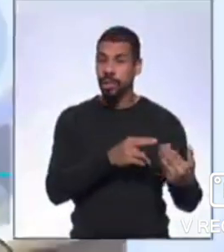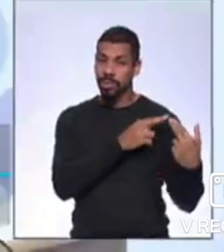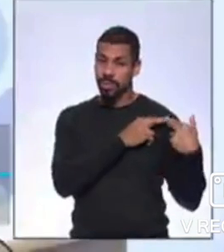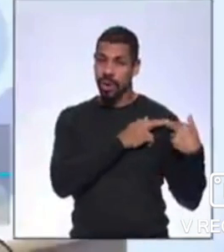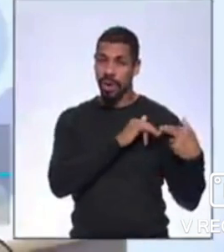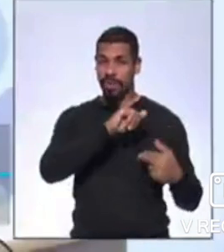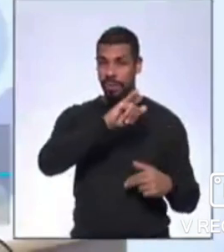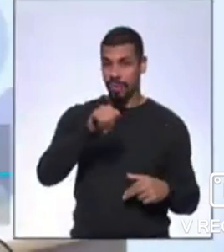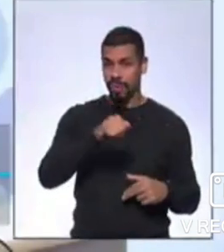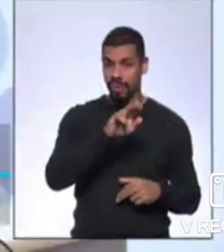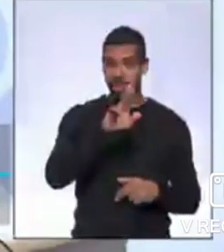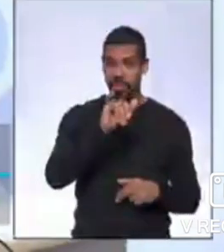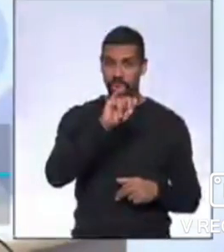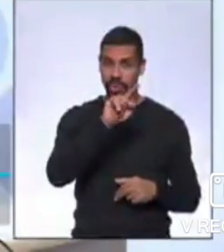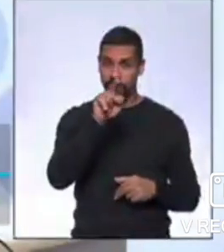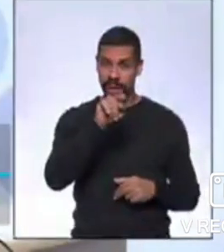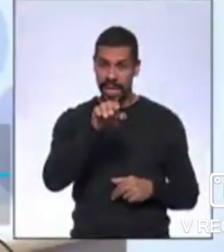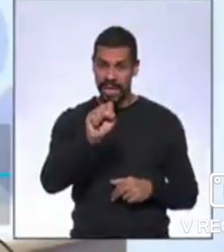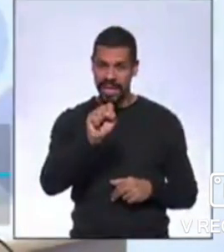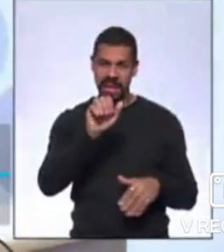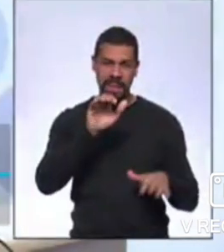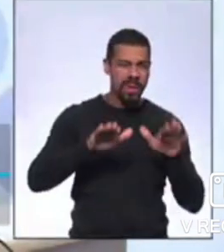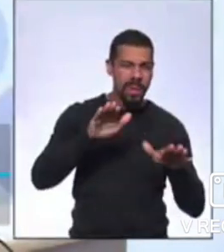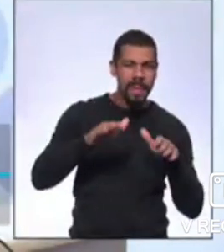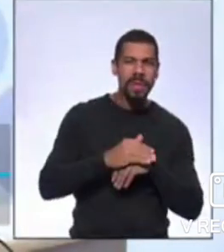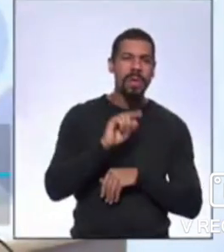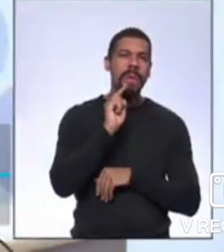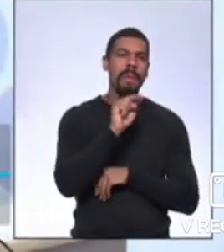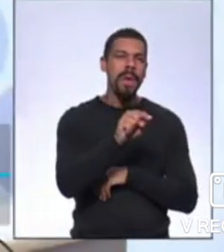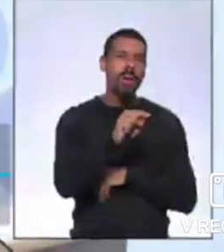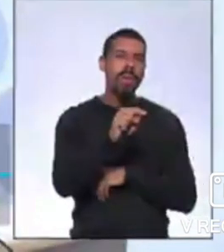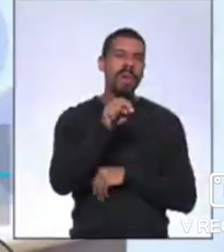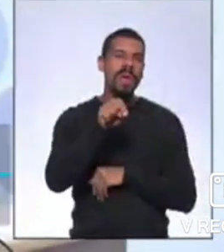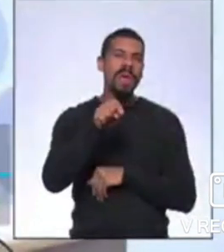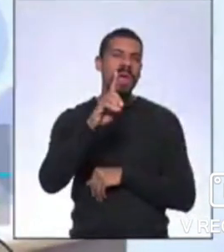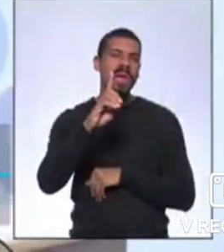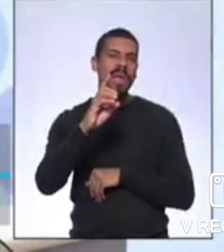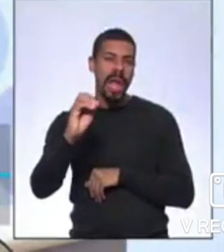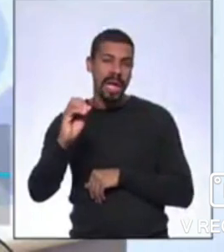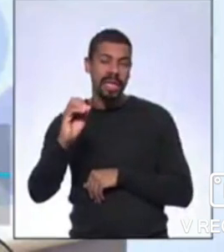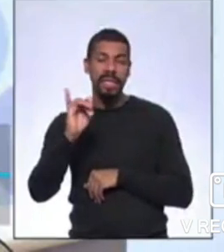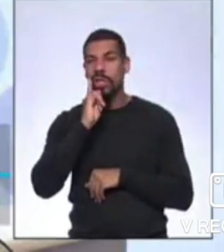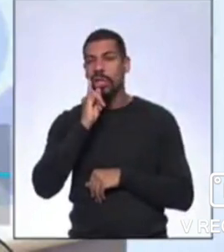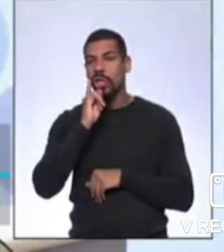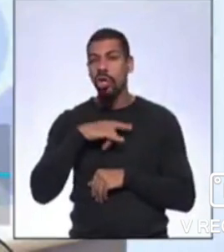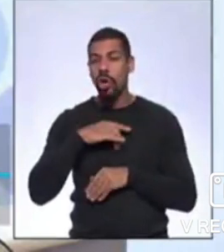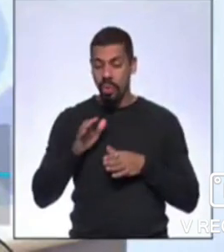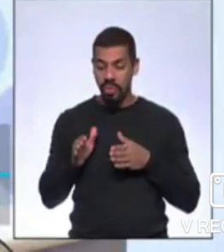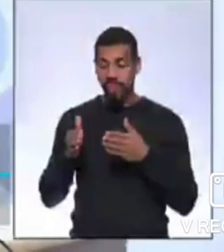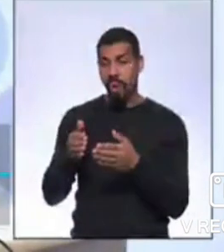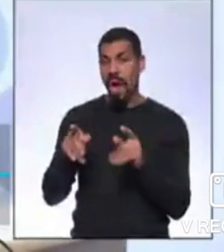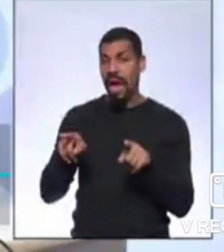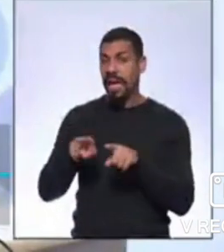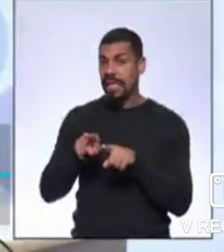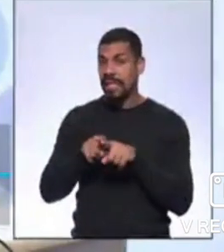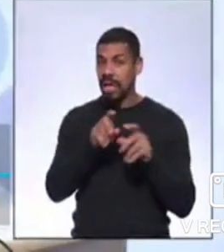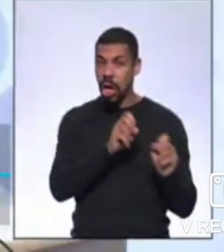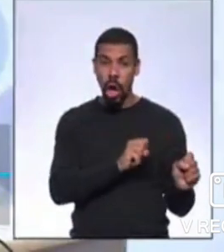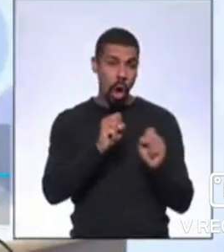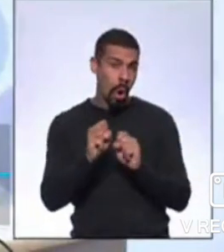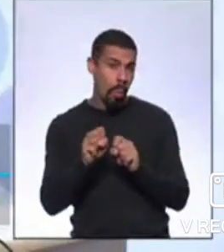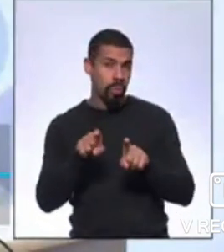por isso, né, professor Carlos, que lá em 1010, antes da Era Comum, eles acabaram centralizando o poder na